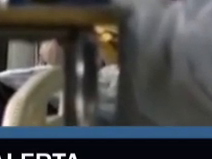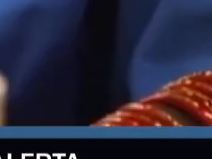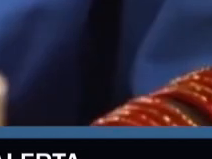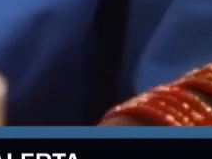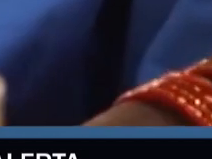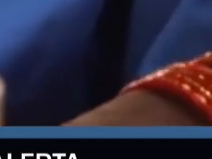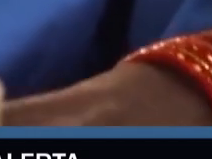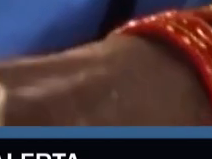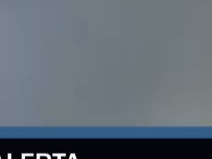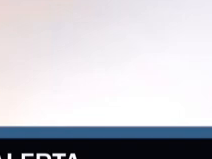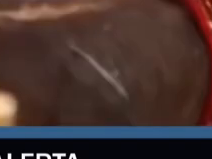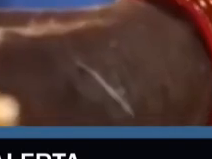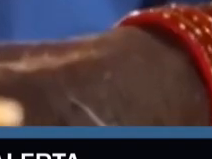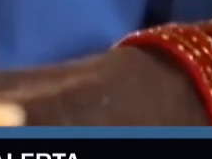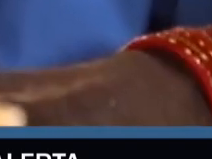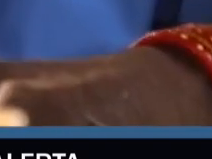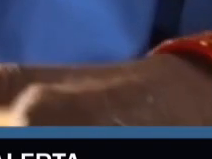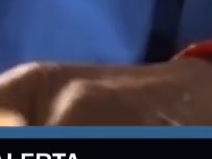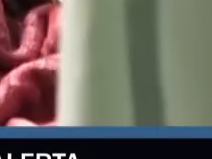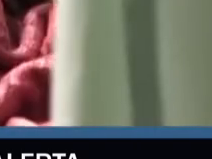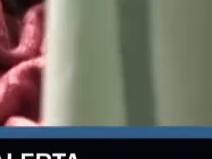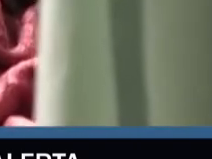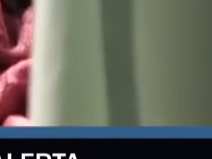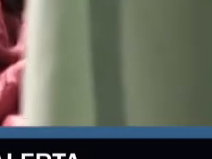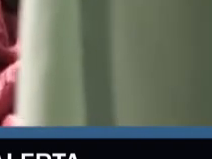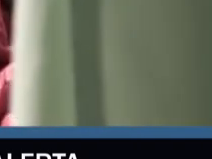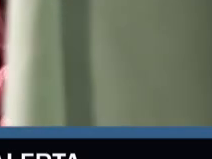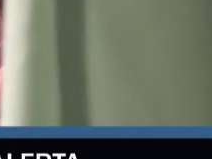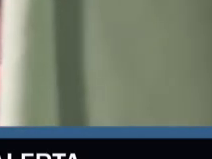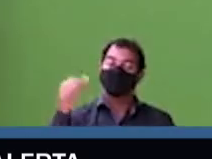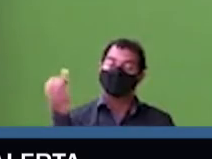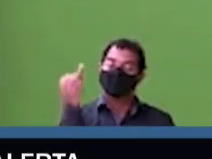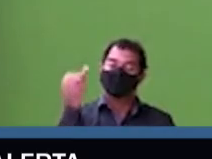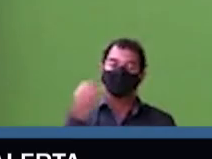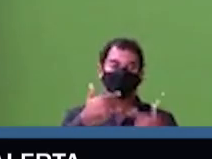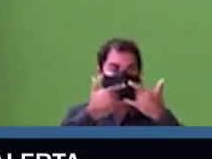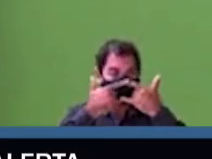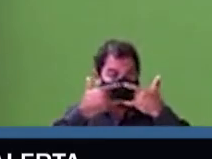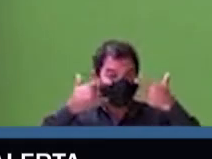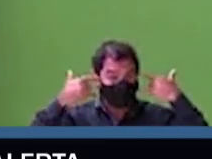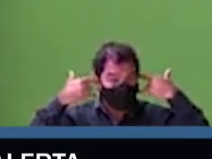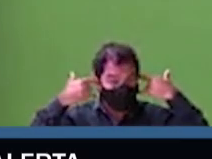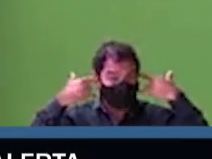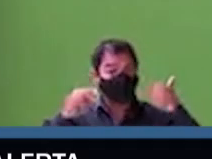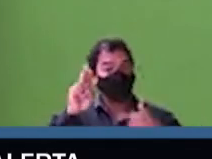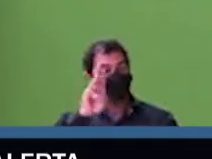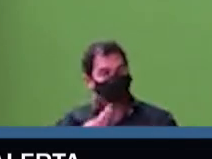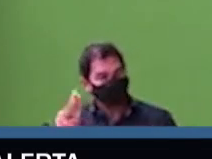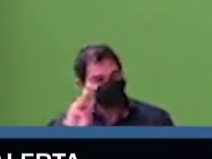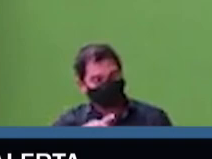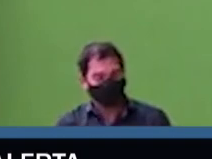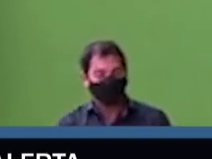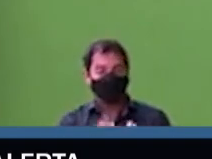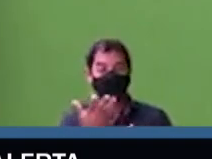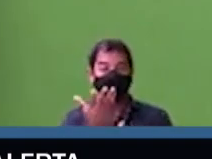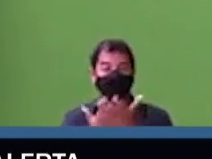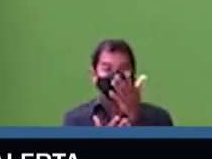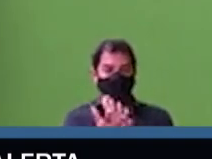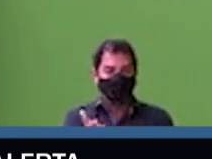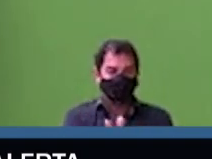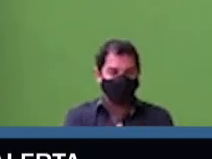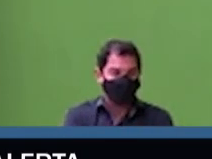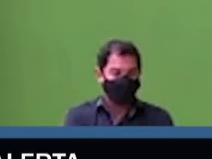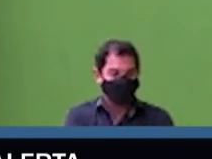mãos e distanciamento físico, e também a vacina. O uso da máscara, limpeza das